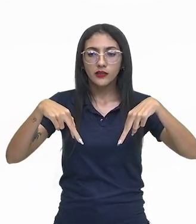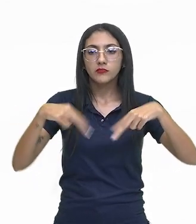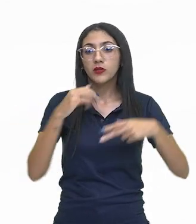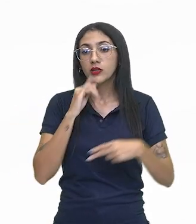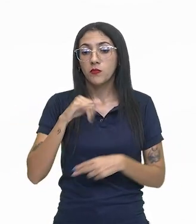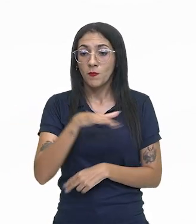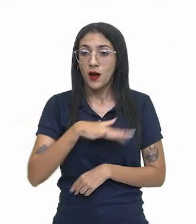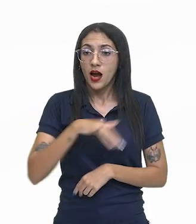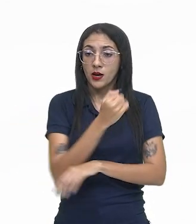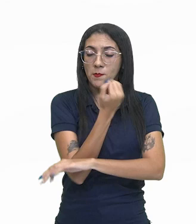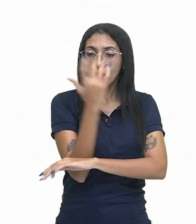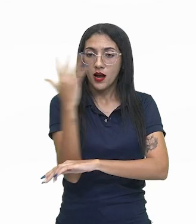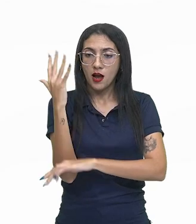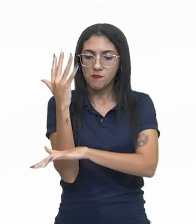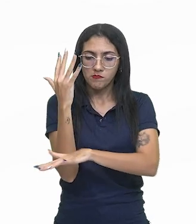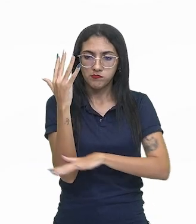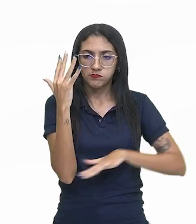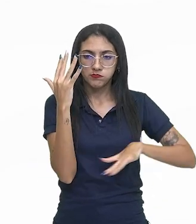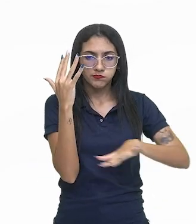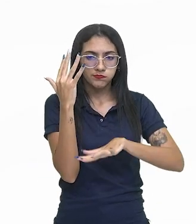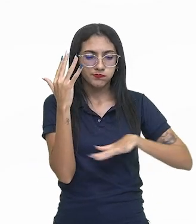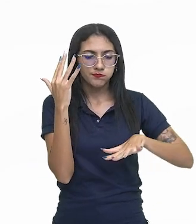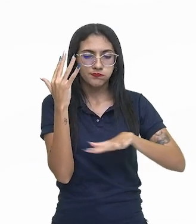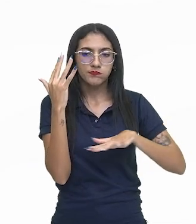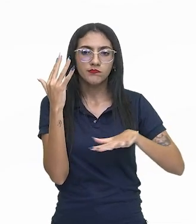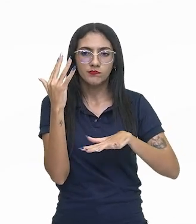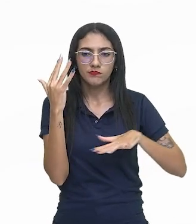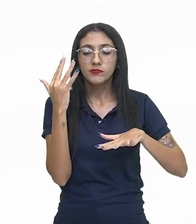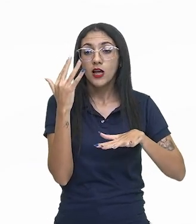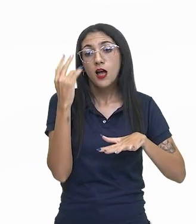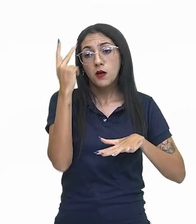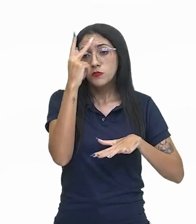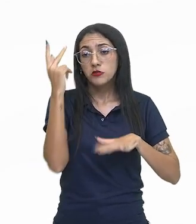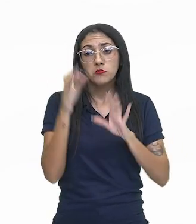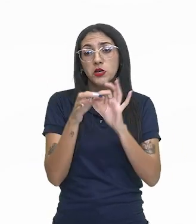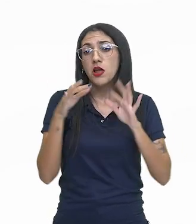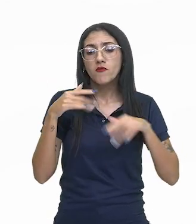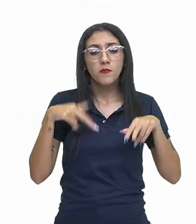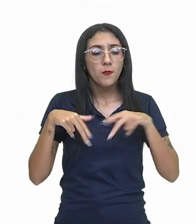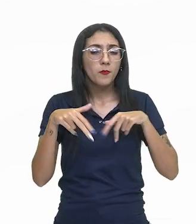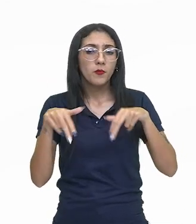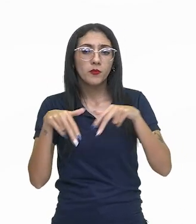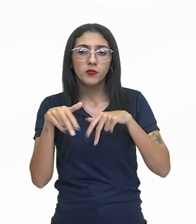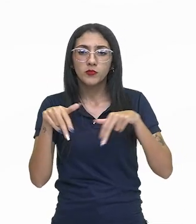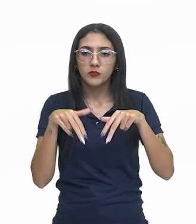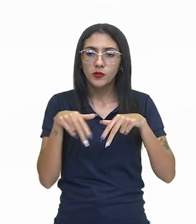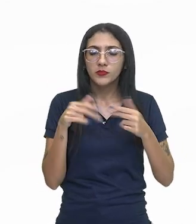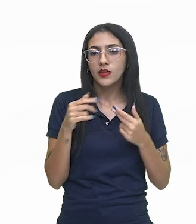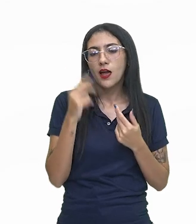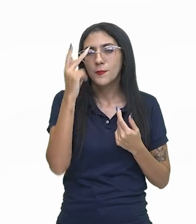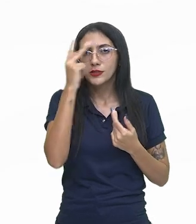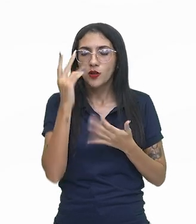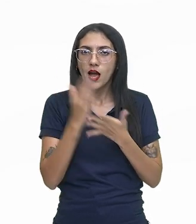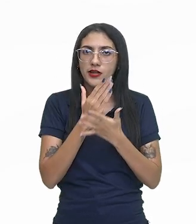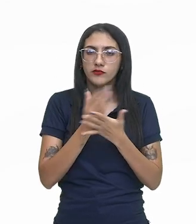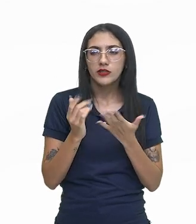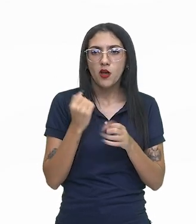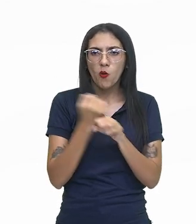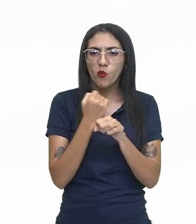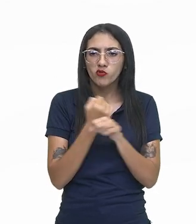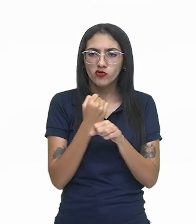praça é um ambiente público, onde as pessoas circulam. E aí tem essa situação de colocar cerca ao redor de